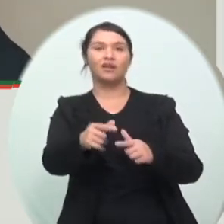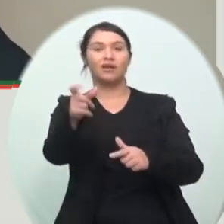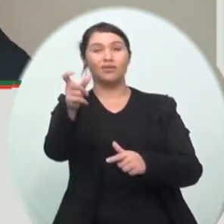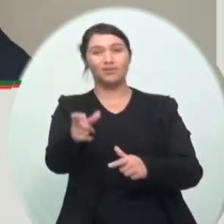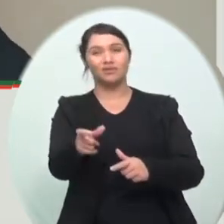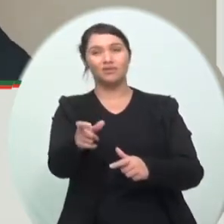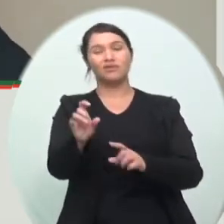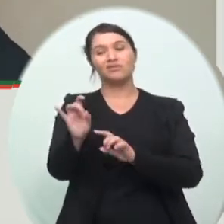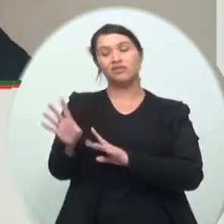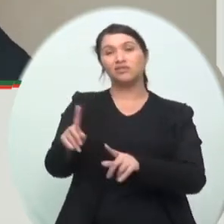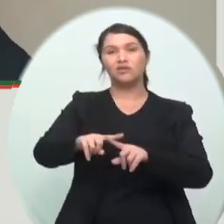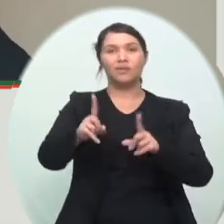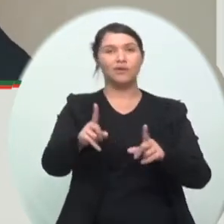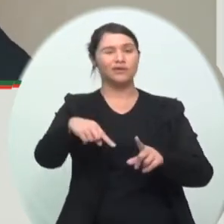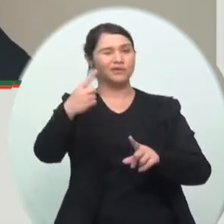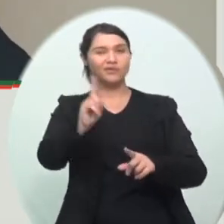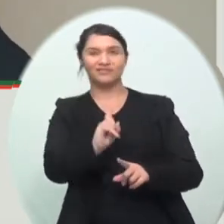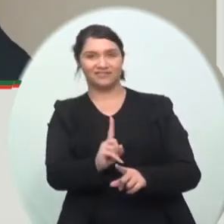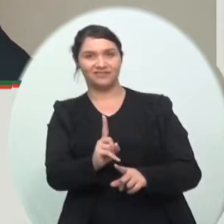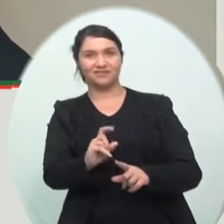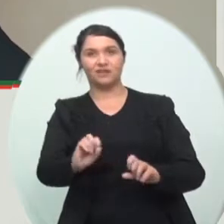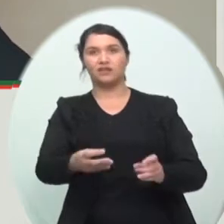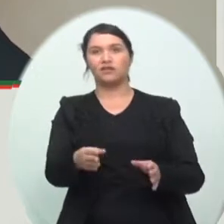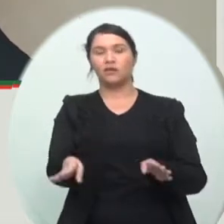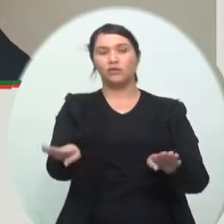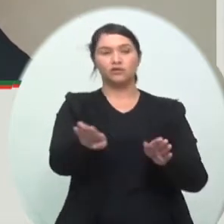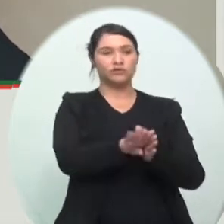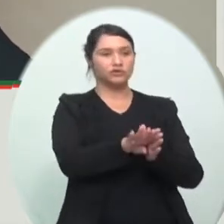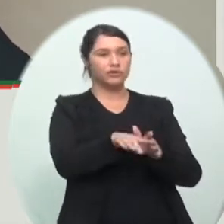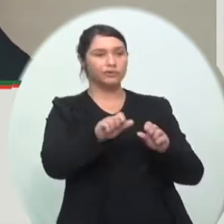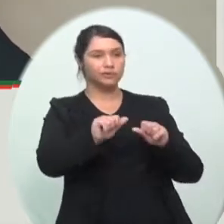no supermercado, falam com o dono do supermercado,